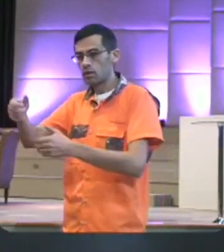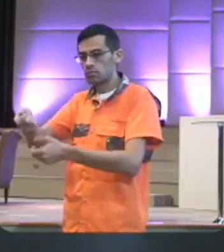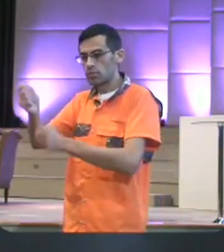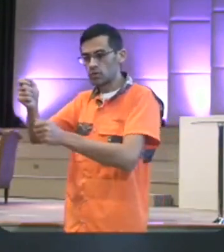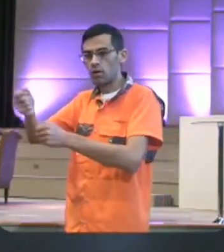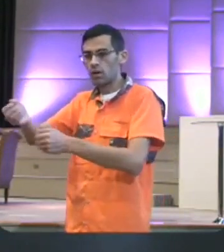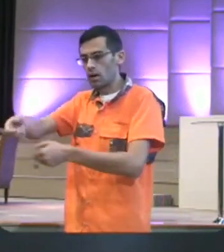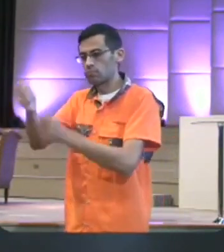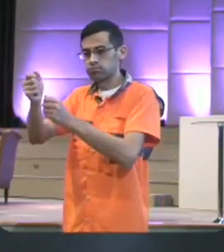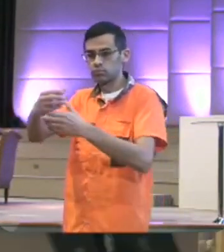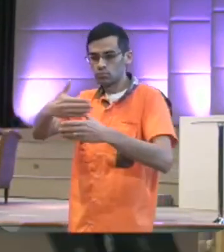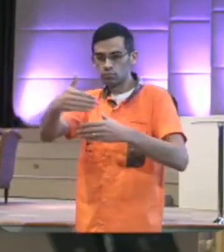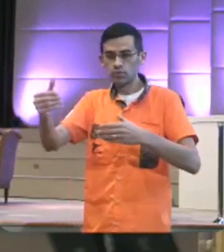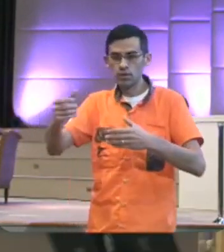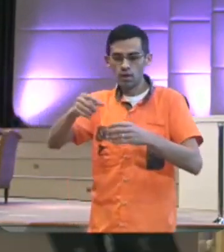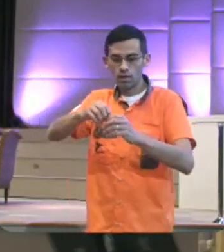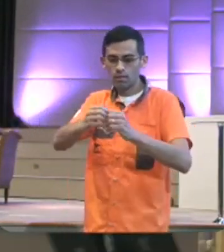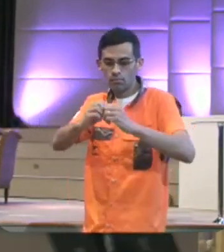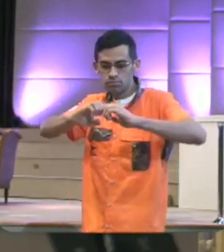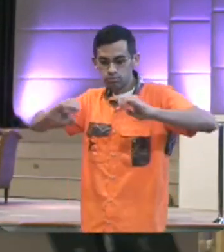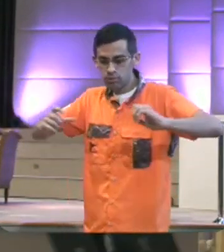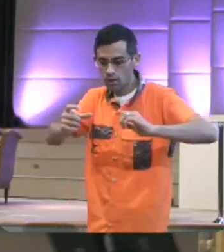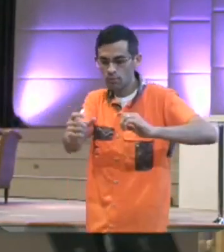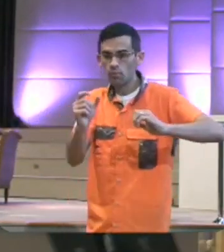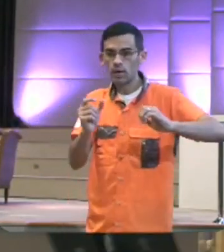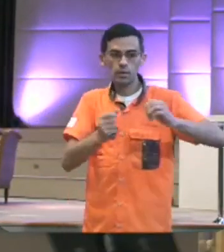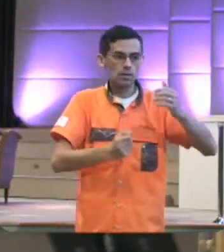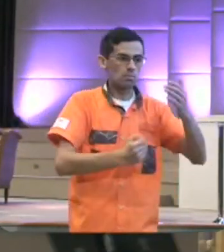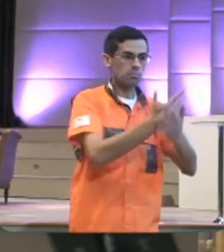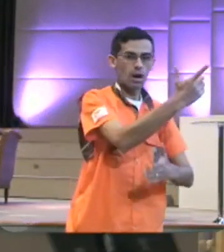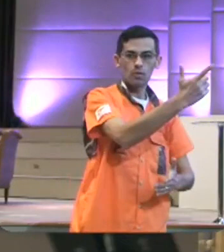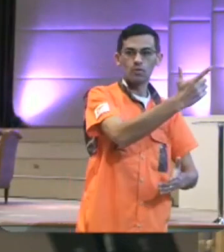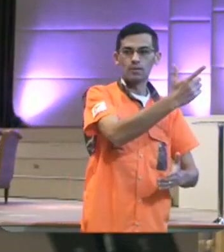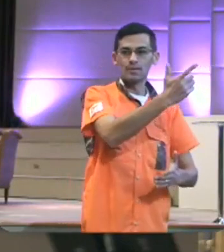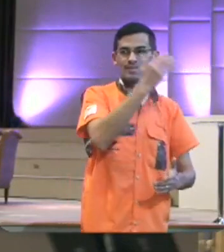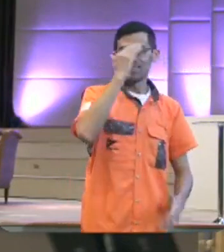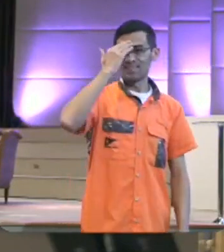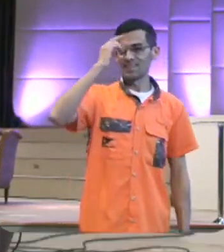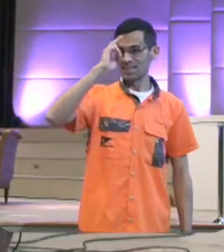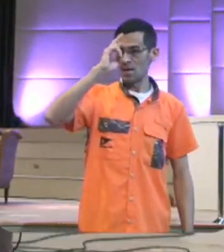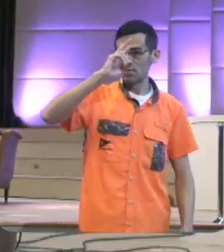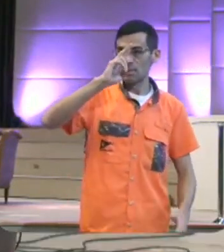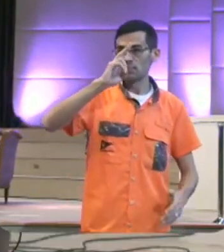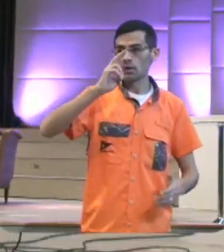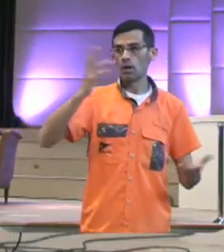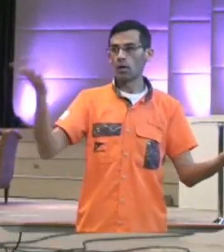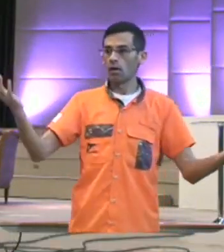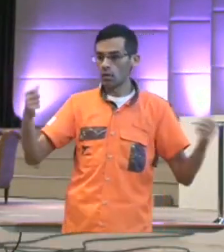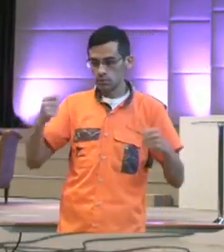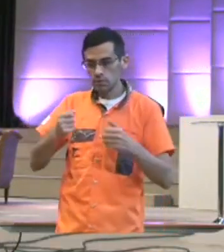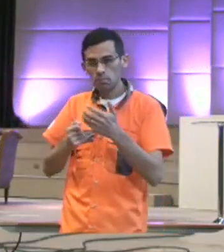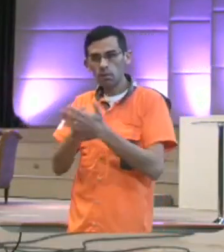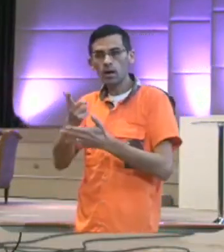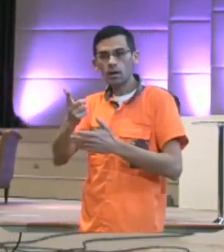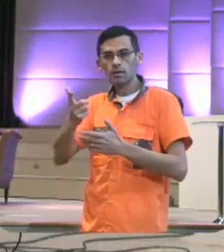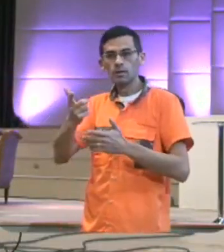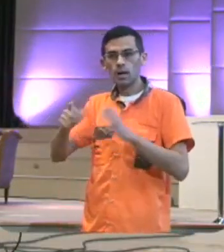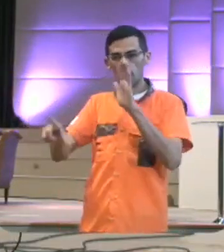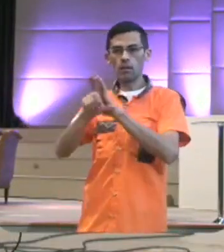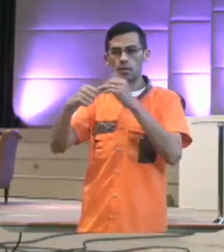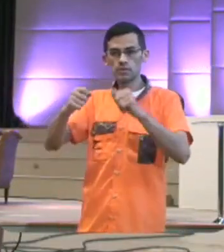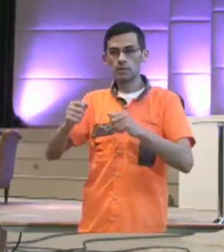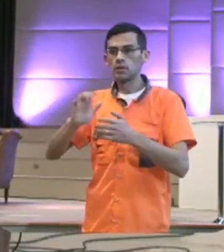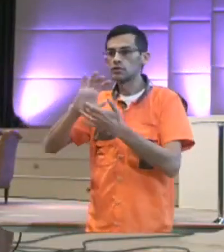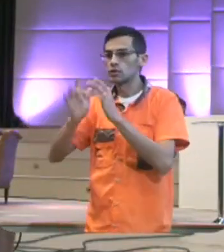pagar sendo retirado da boca de um peixe. Chegou o cobrador de imposto e disse assim: ó, tem que pagar o imposto.